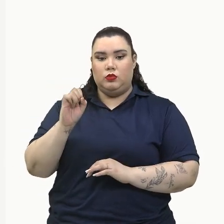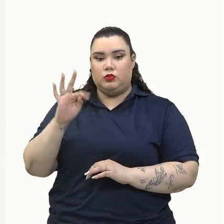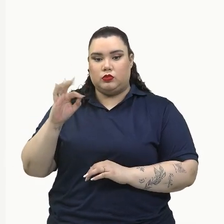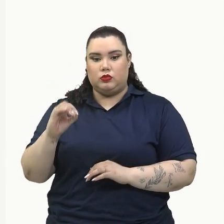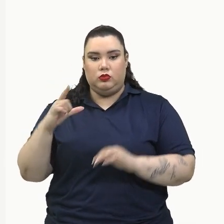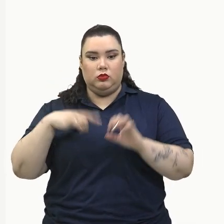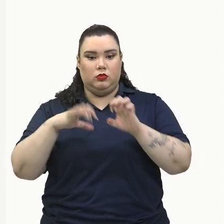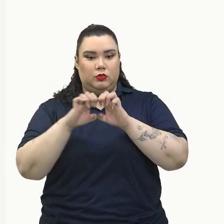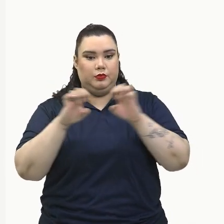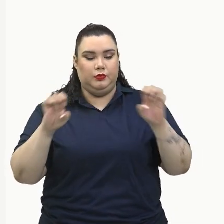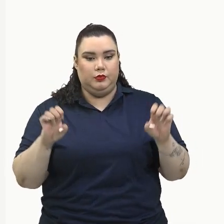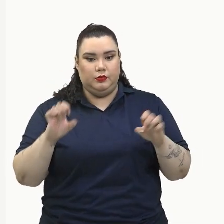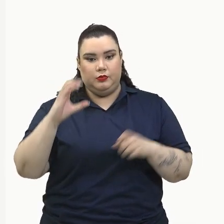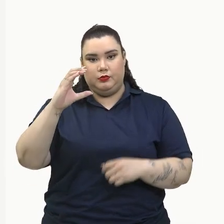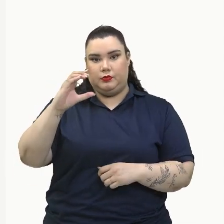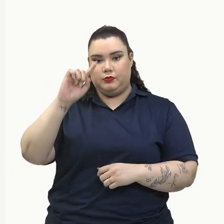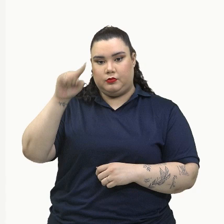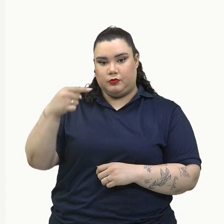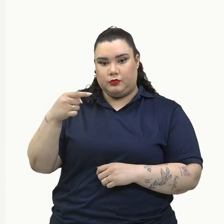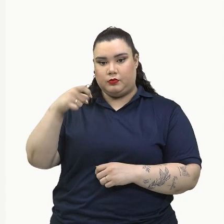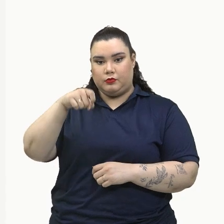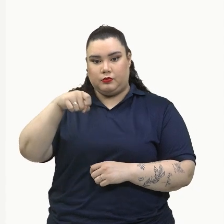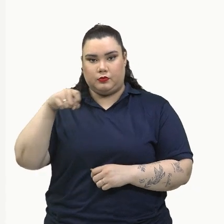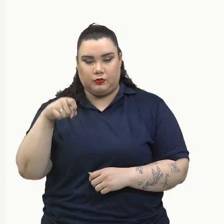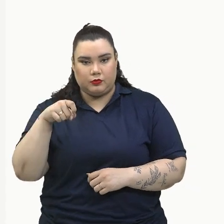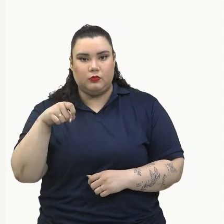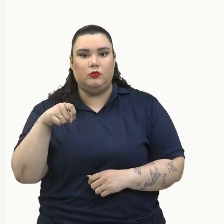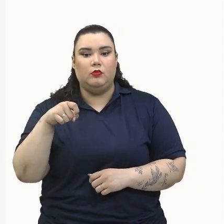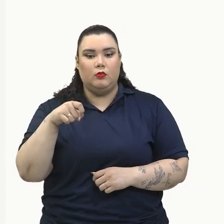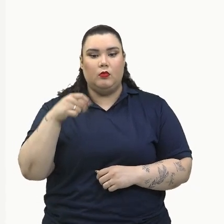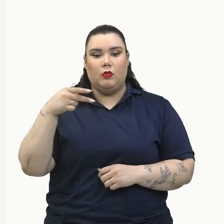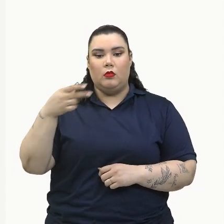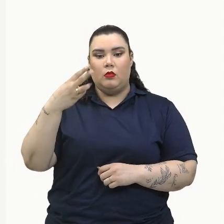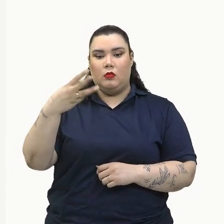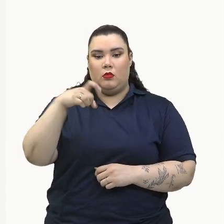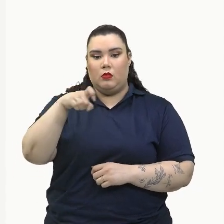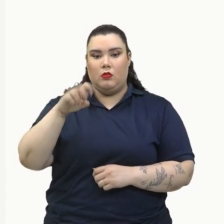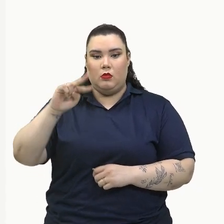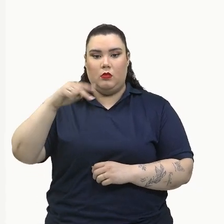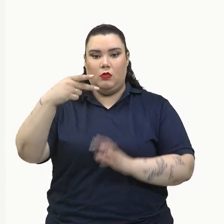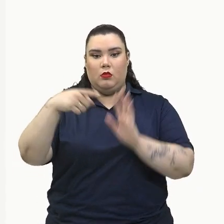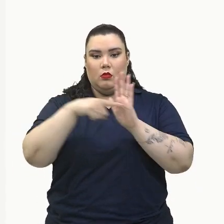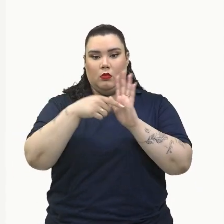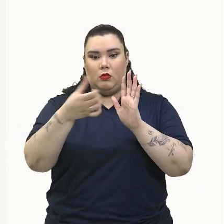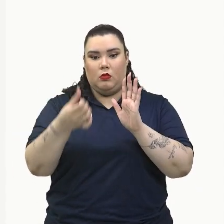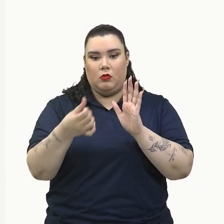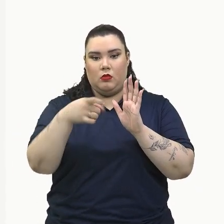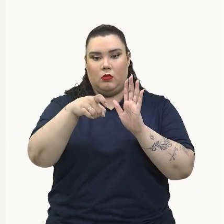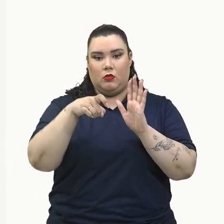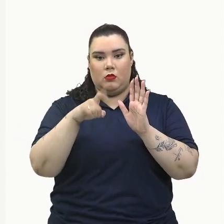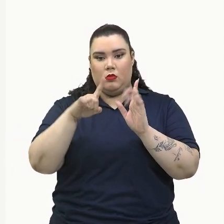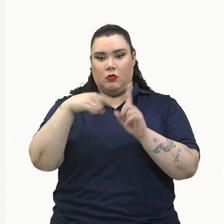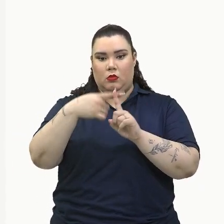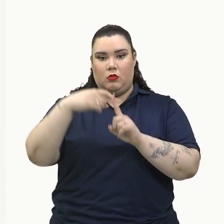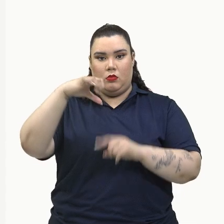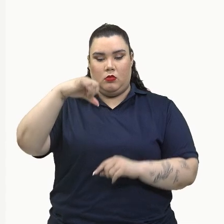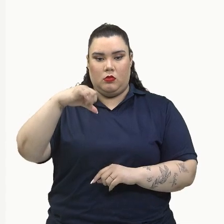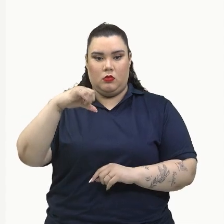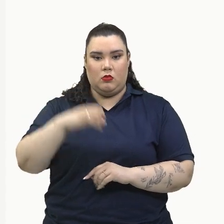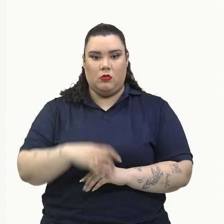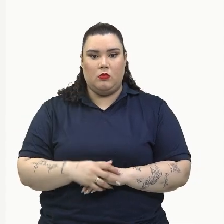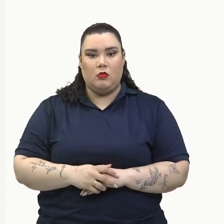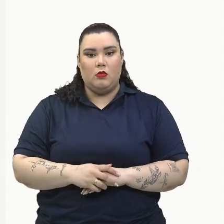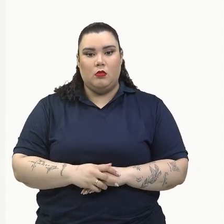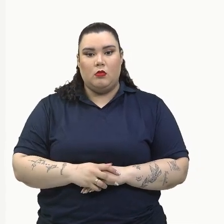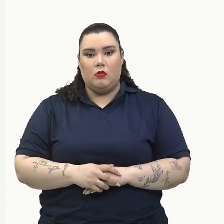dada pela expressão c' de x igual a 3x² menos 6x mais 9. Ou